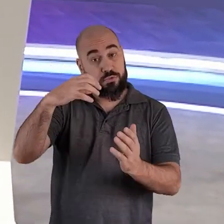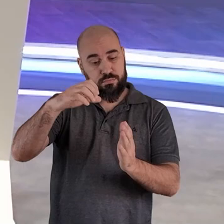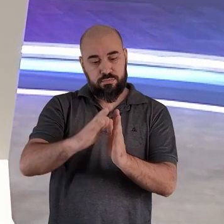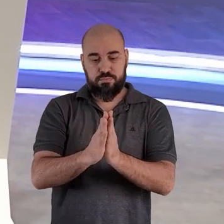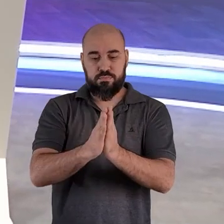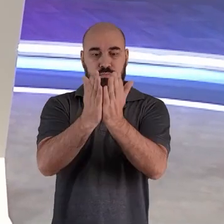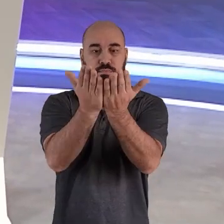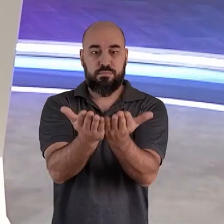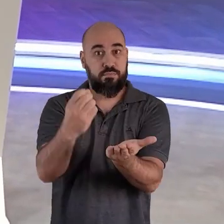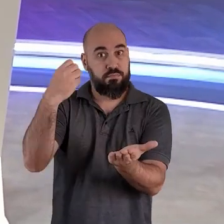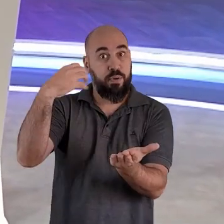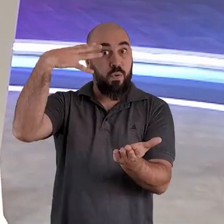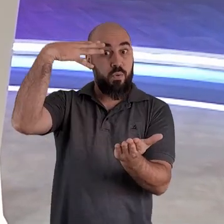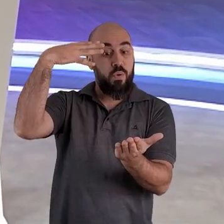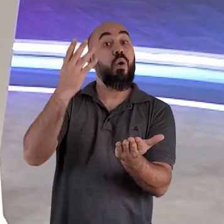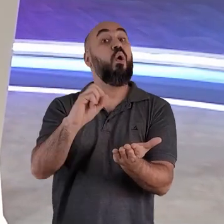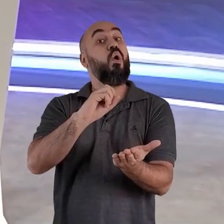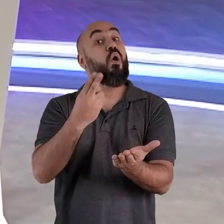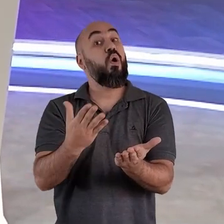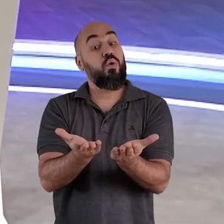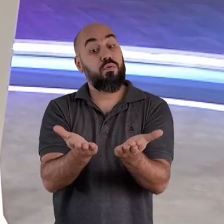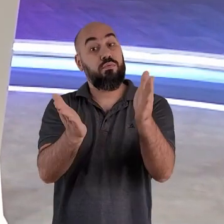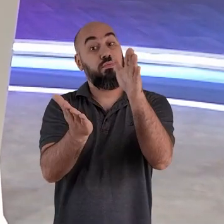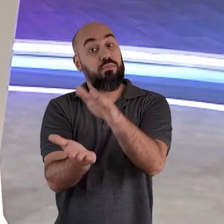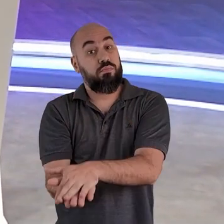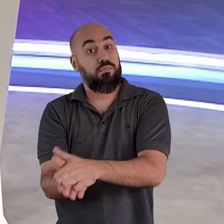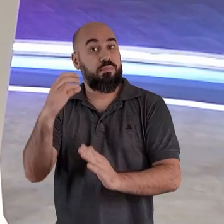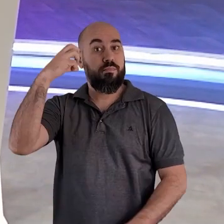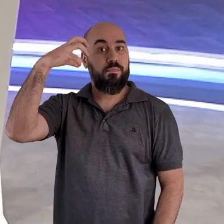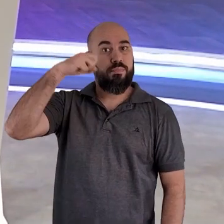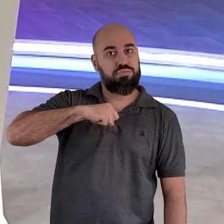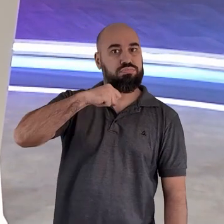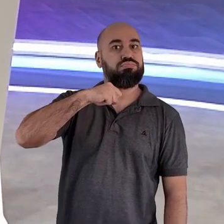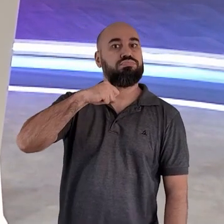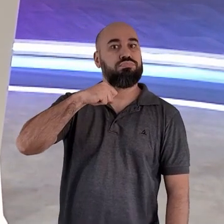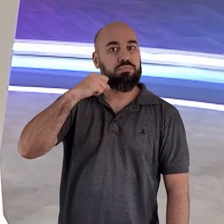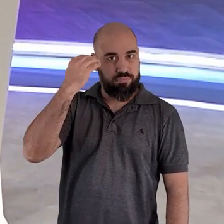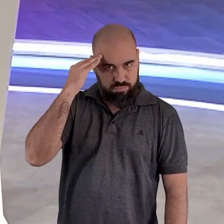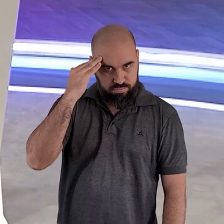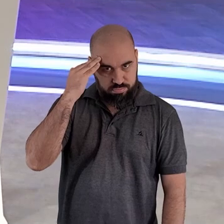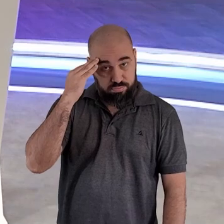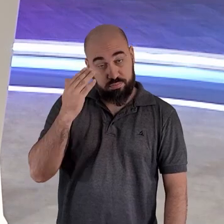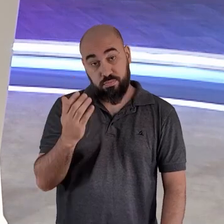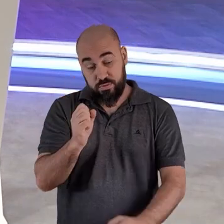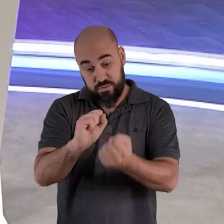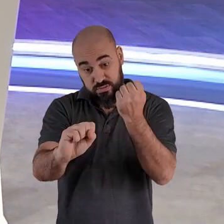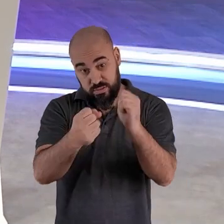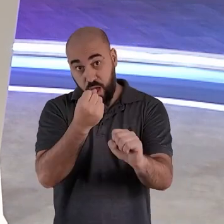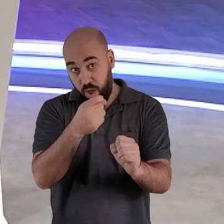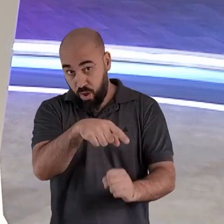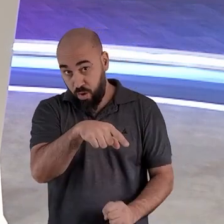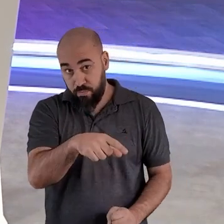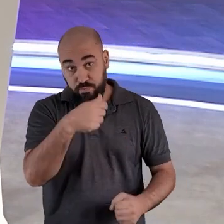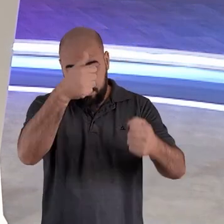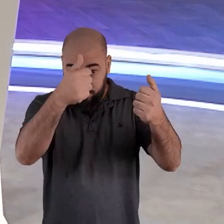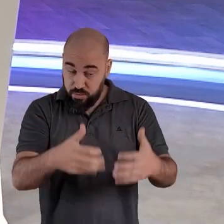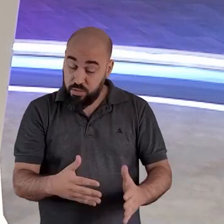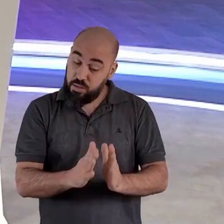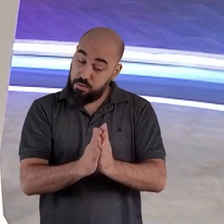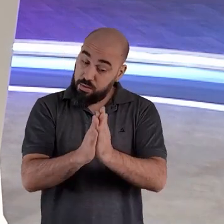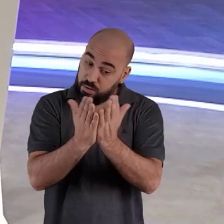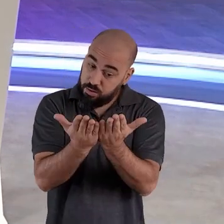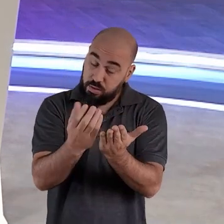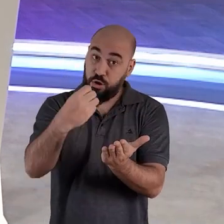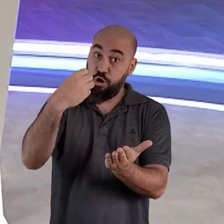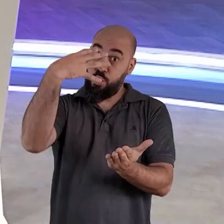pode estar apagada. Para o salmista, a Bíblia é uma lâmpada acesa, porque ela é luz para os